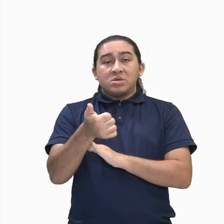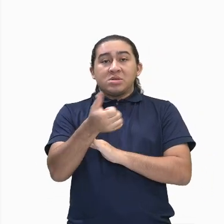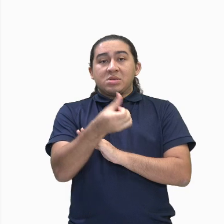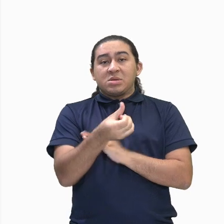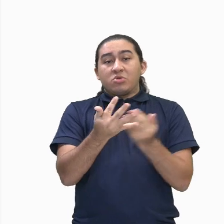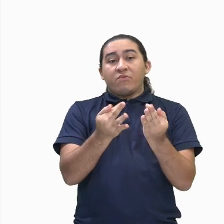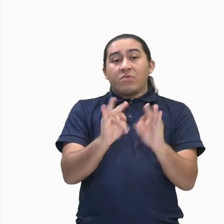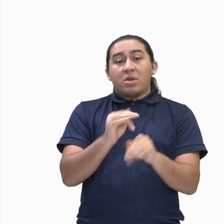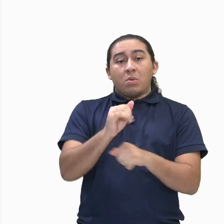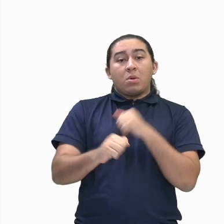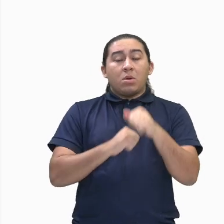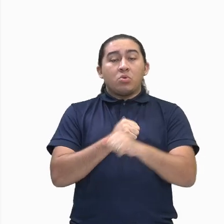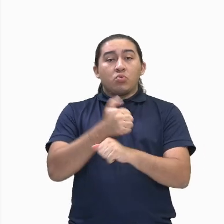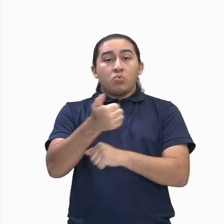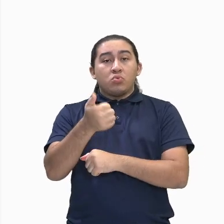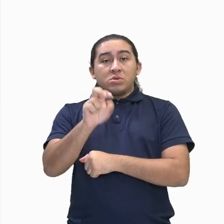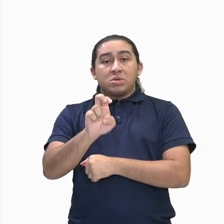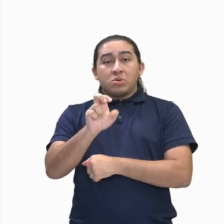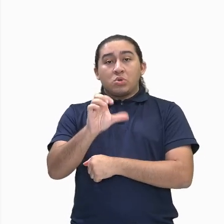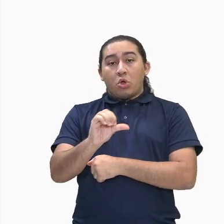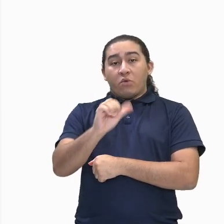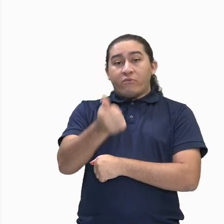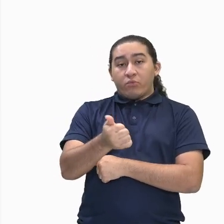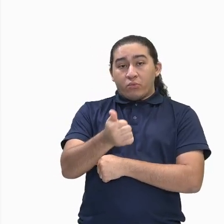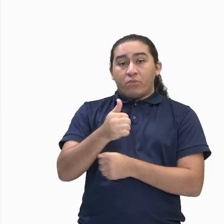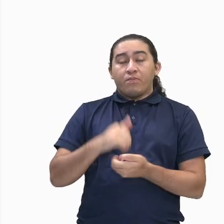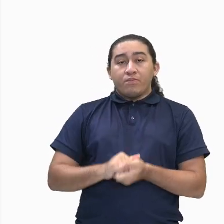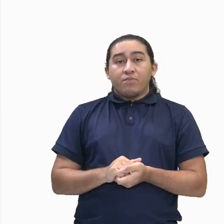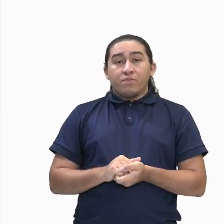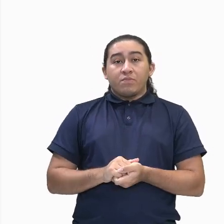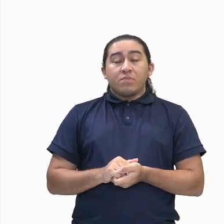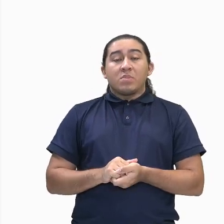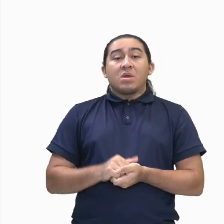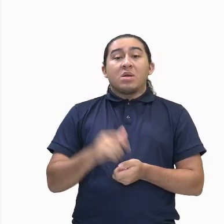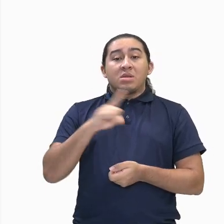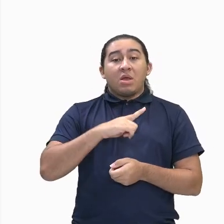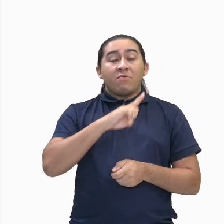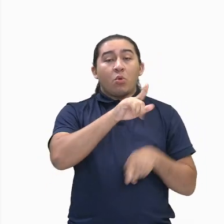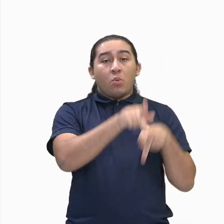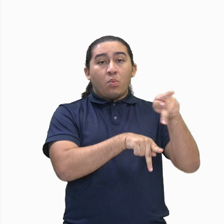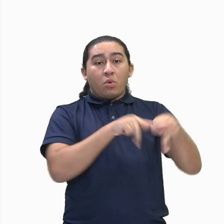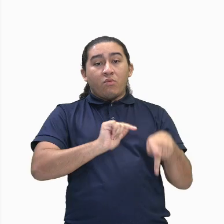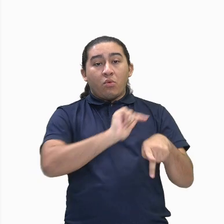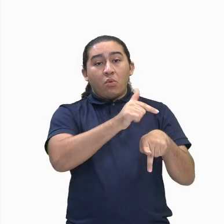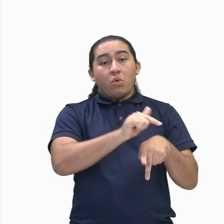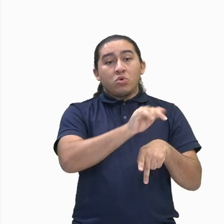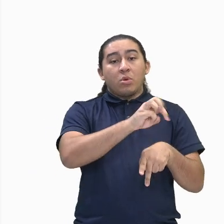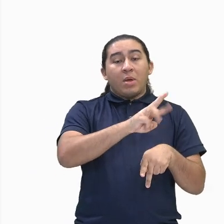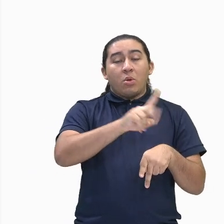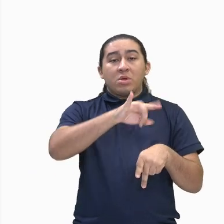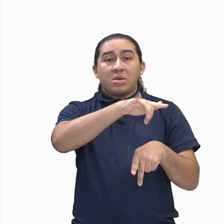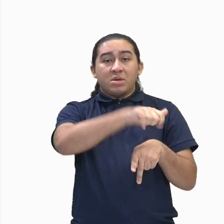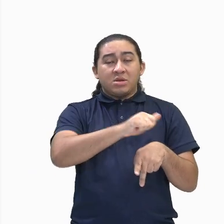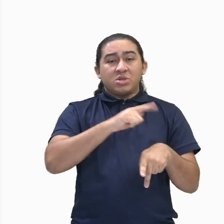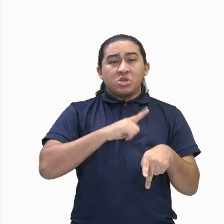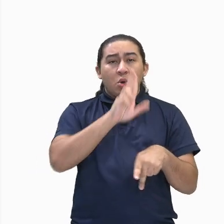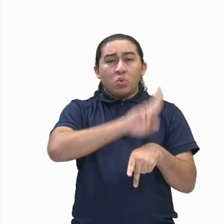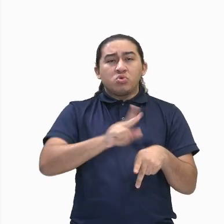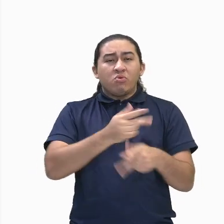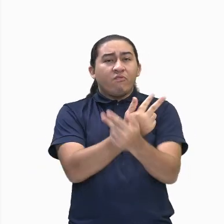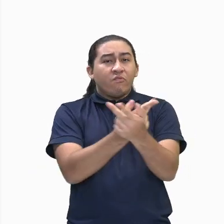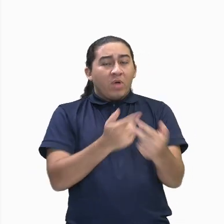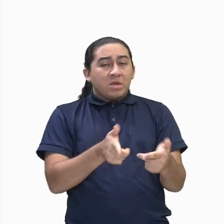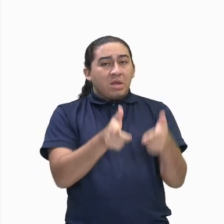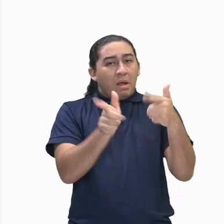Em 1591, o Império foi invadido por uma força marroquina equipada com armas de fogo,